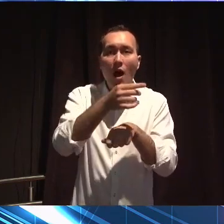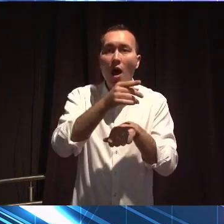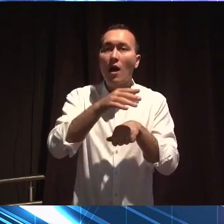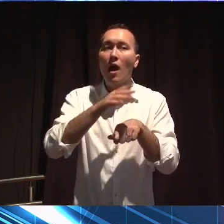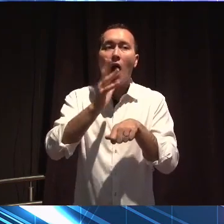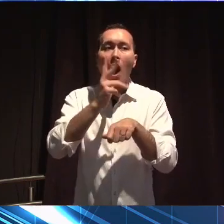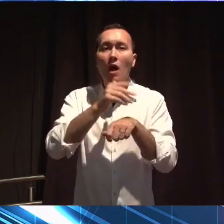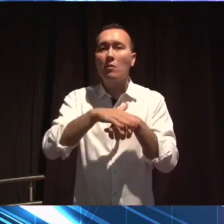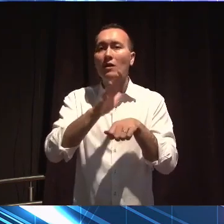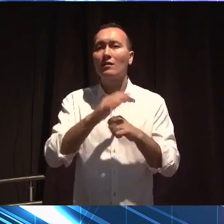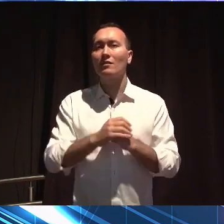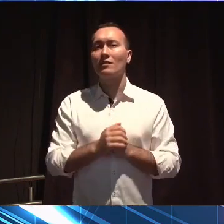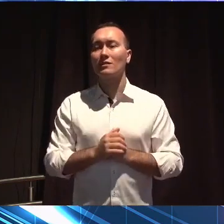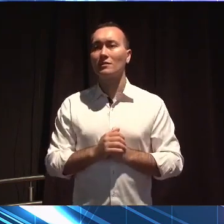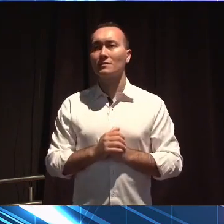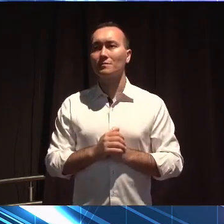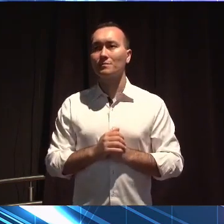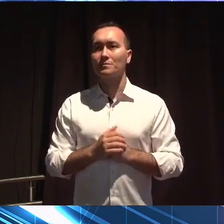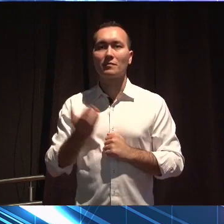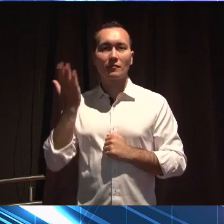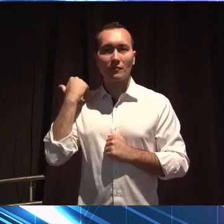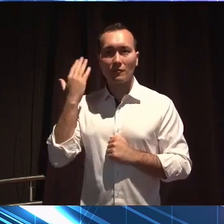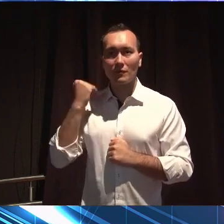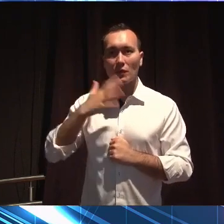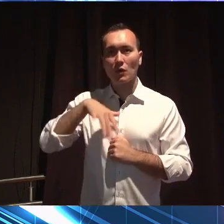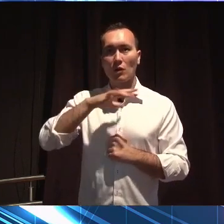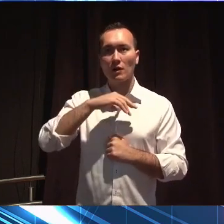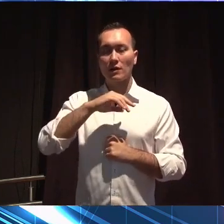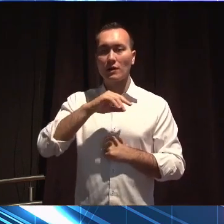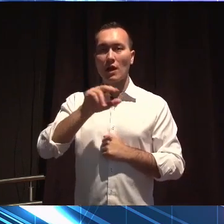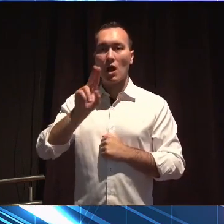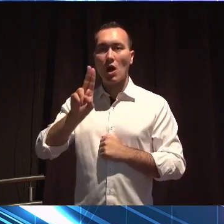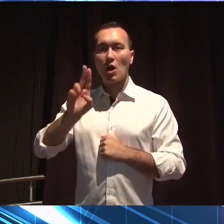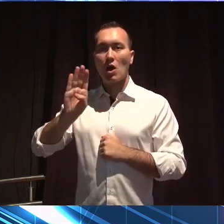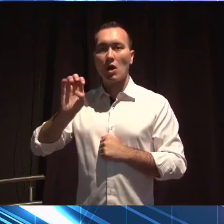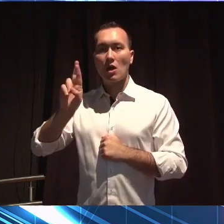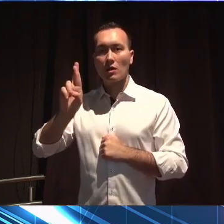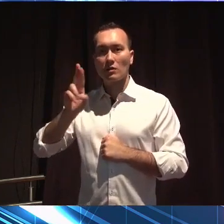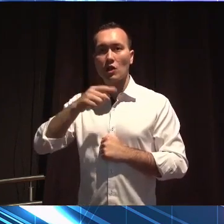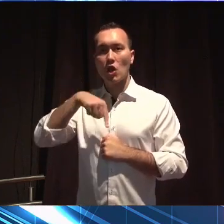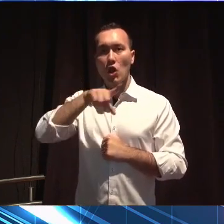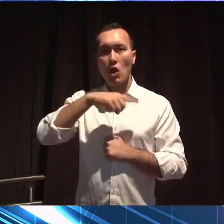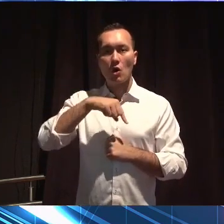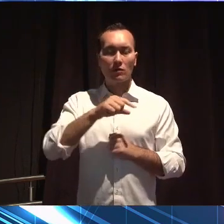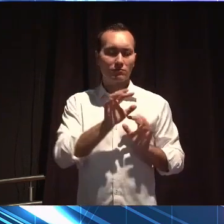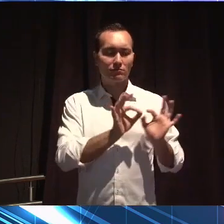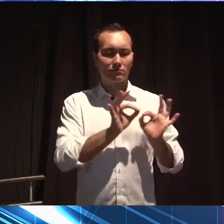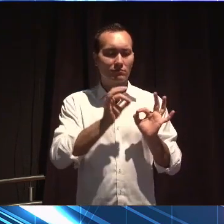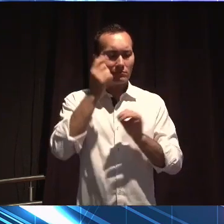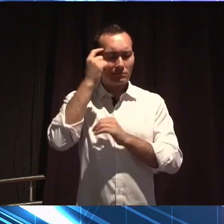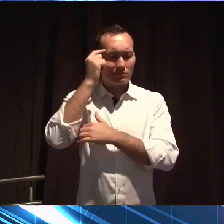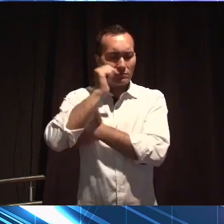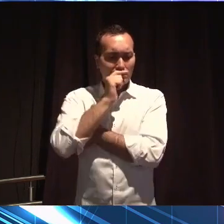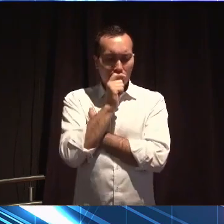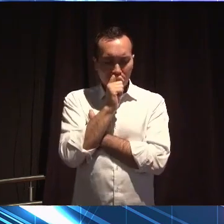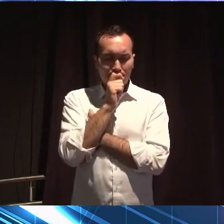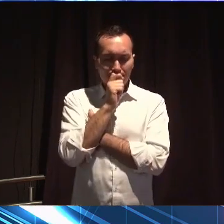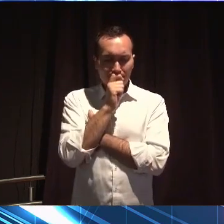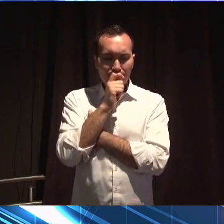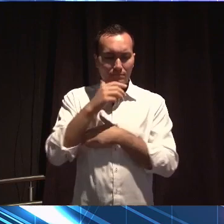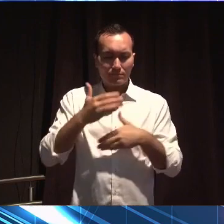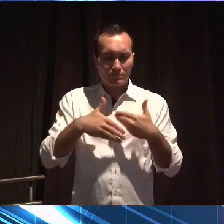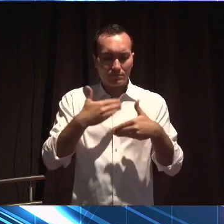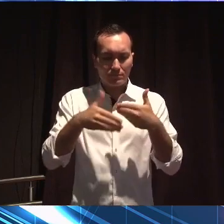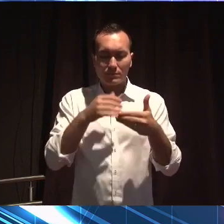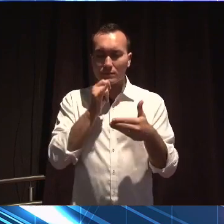Uber. Para quê? Para saber para identificar quando alguém está indo ao shopping, para poder, eventualmente, mandar um push